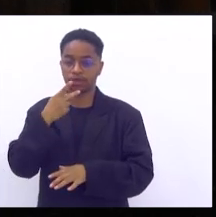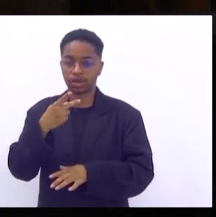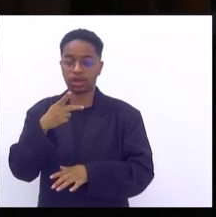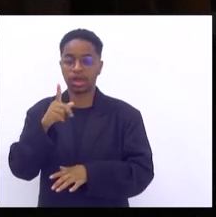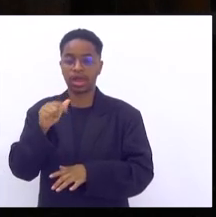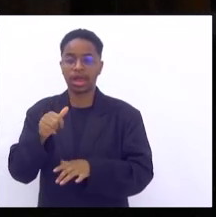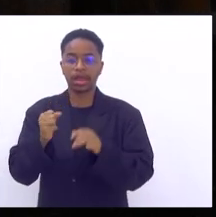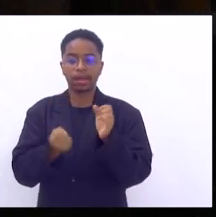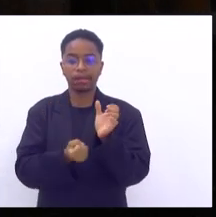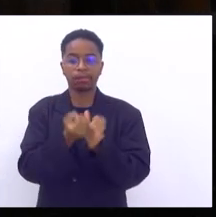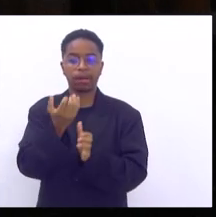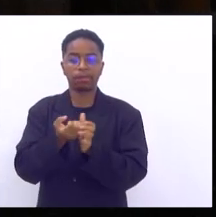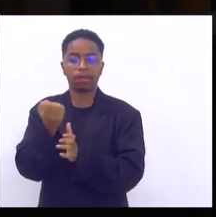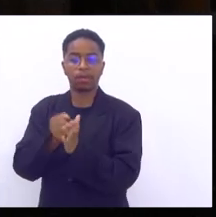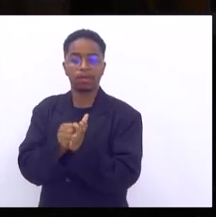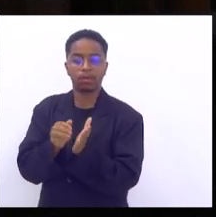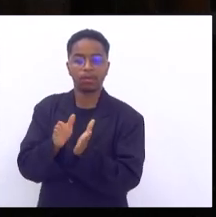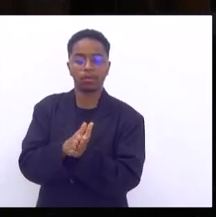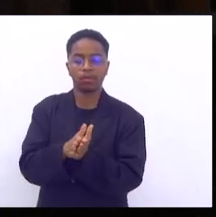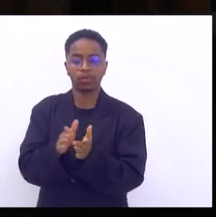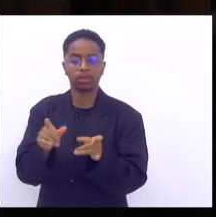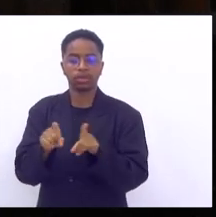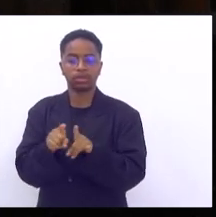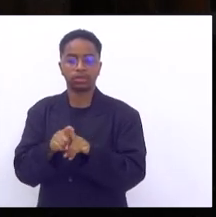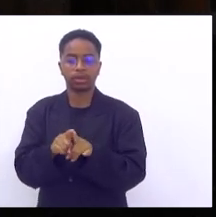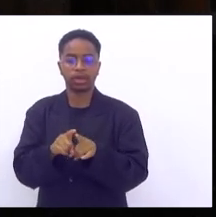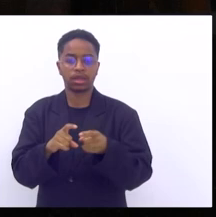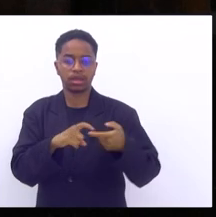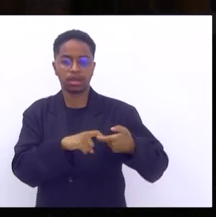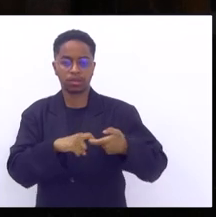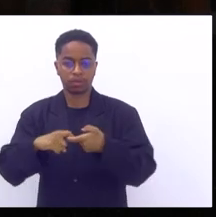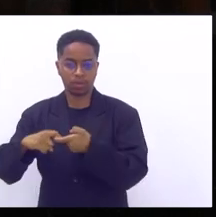multas, a indústria dos reboques